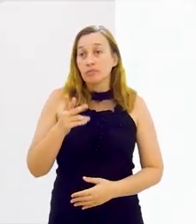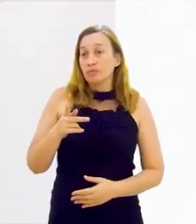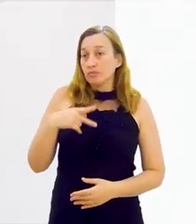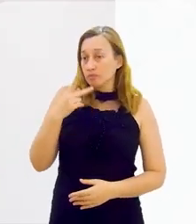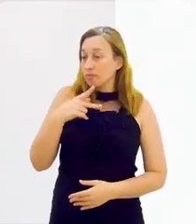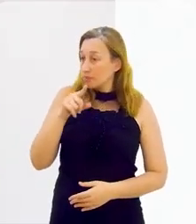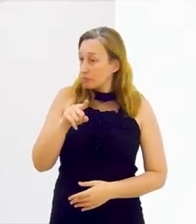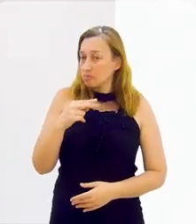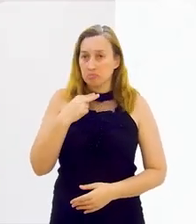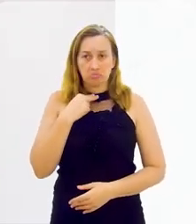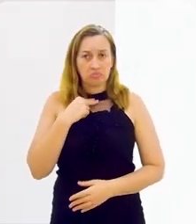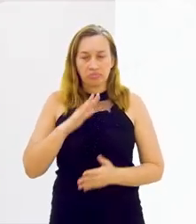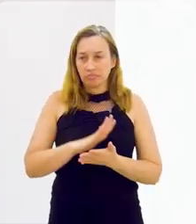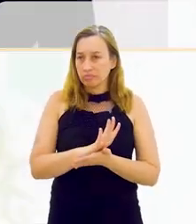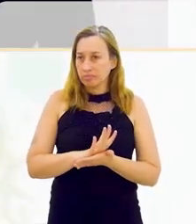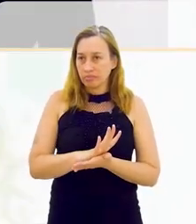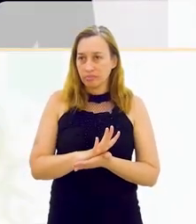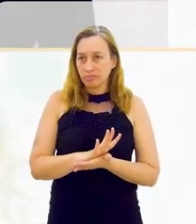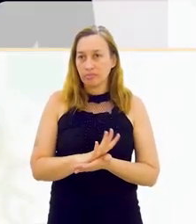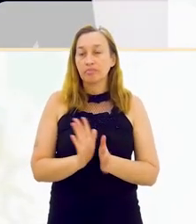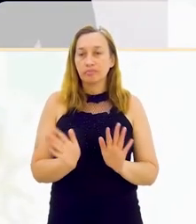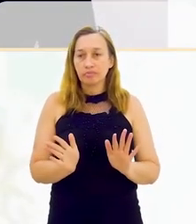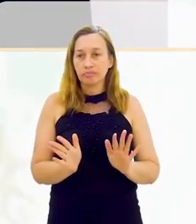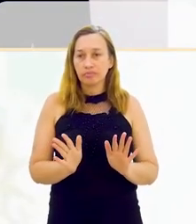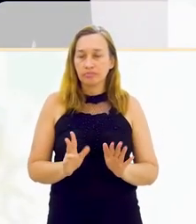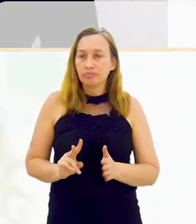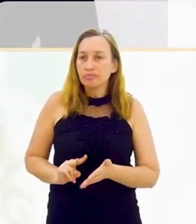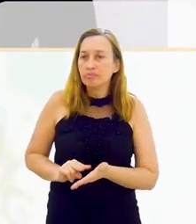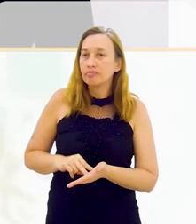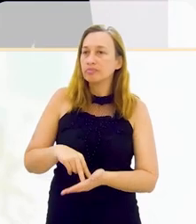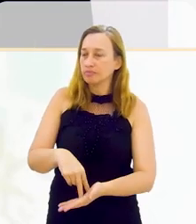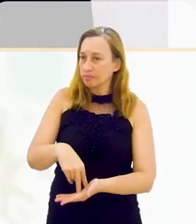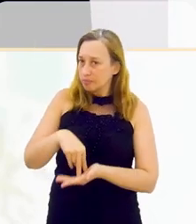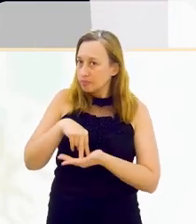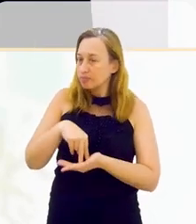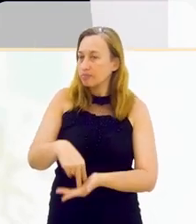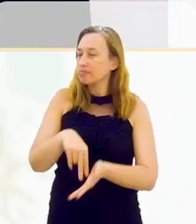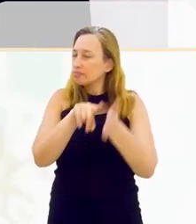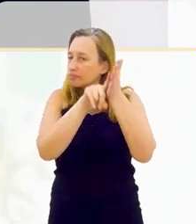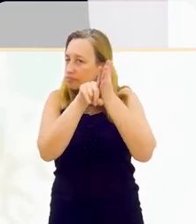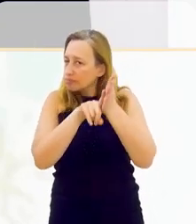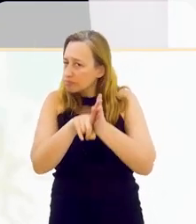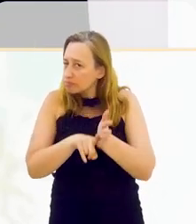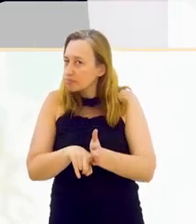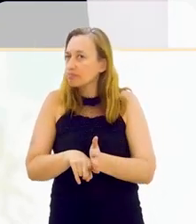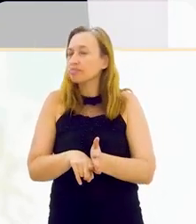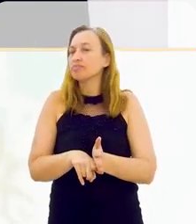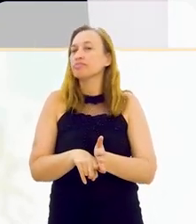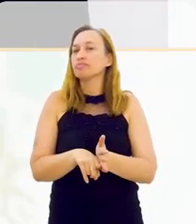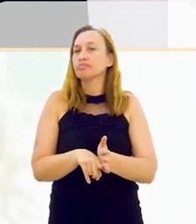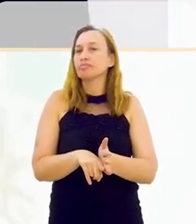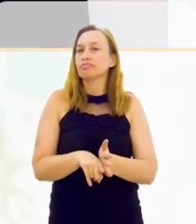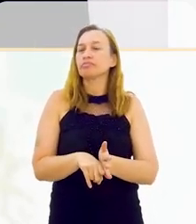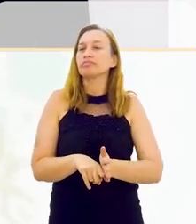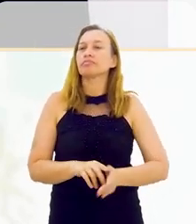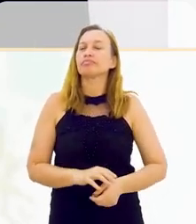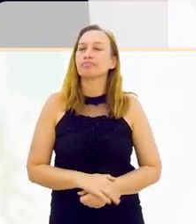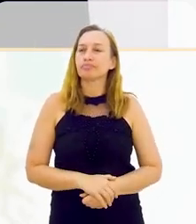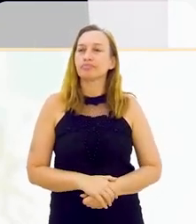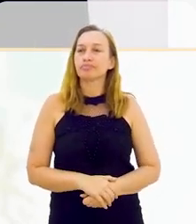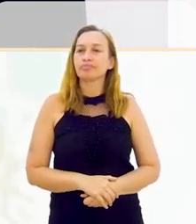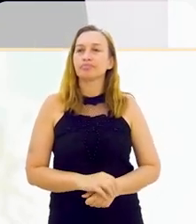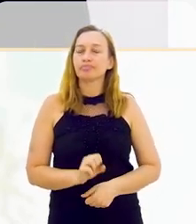e é como eu te falei, anos de análise, né? Se A gente vai. posicionando, a análise ajuda muito a gente a ressignificar e